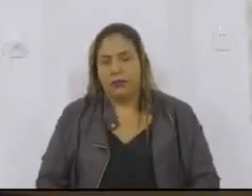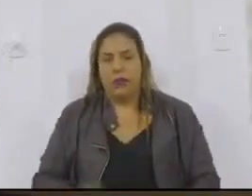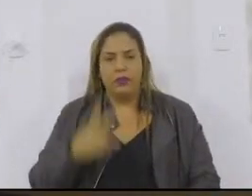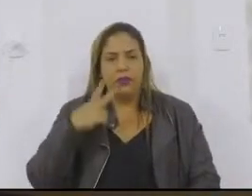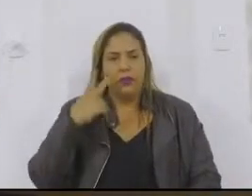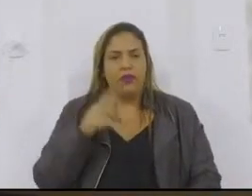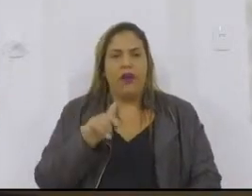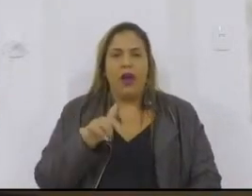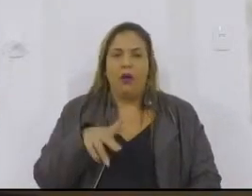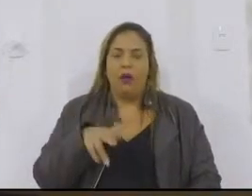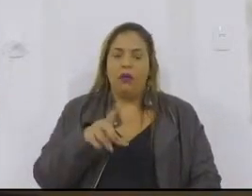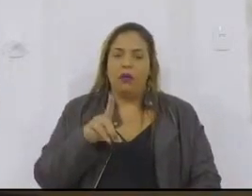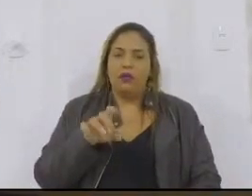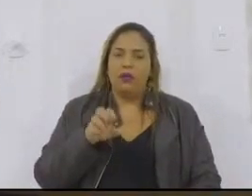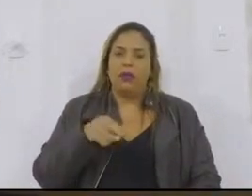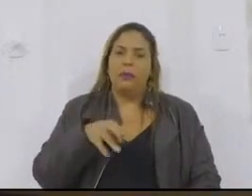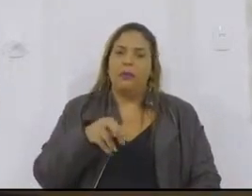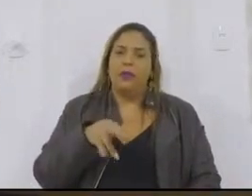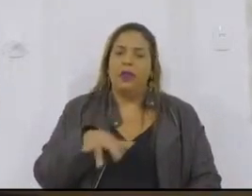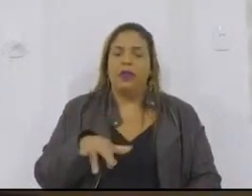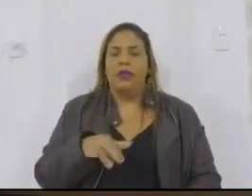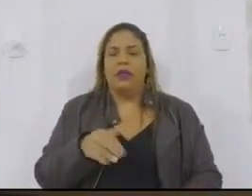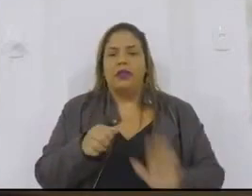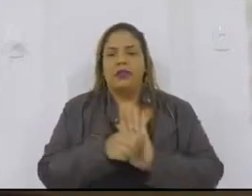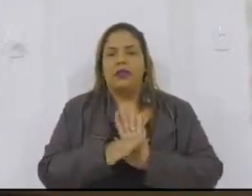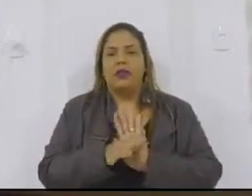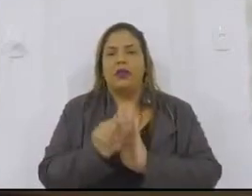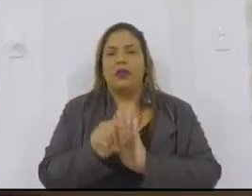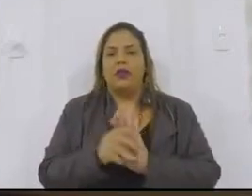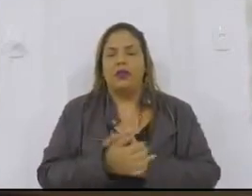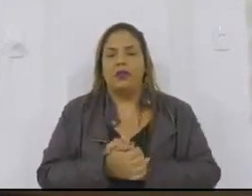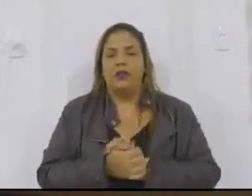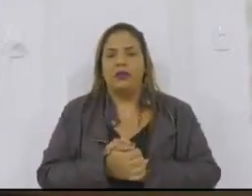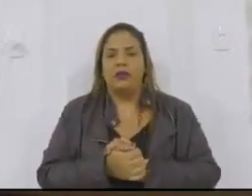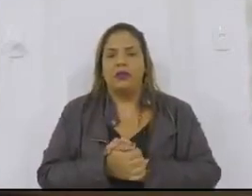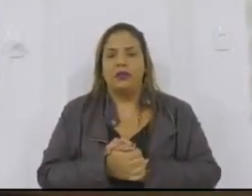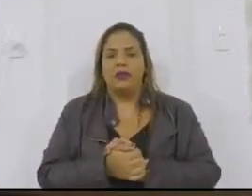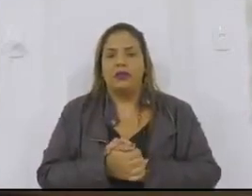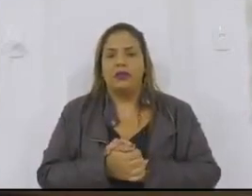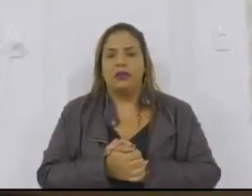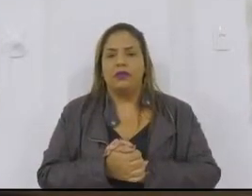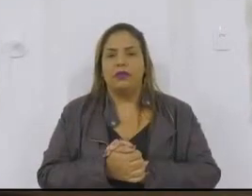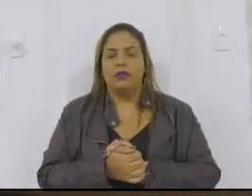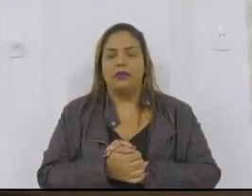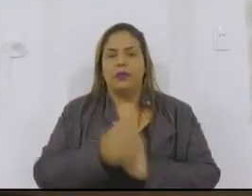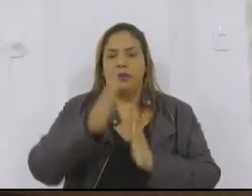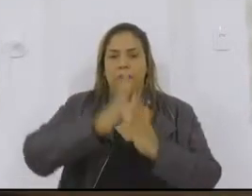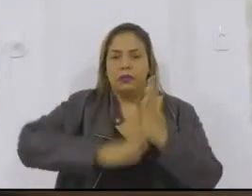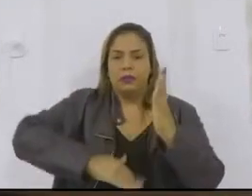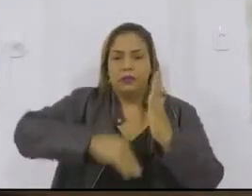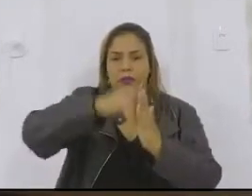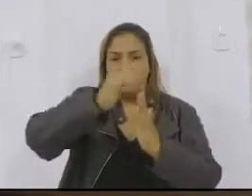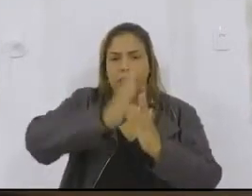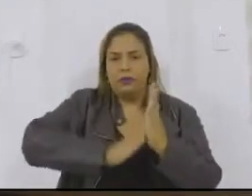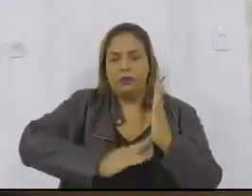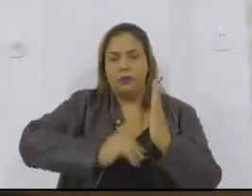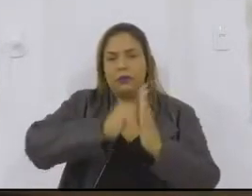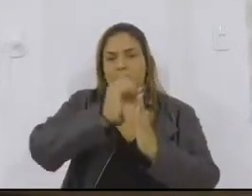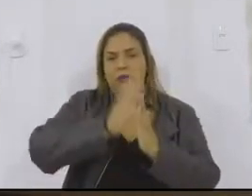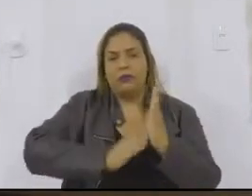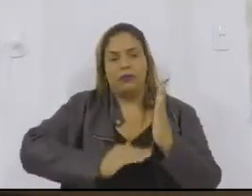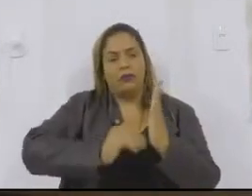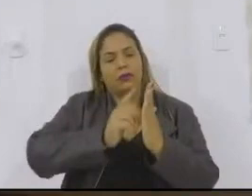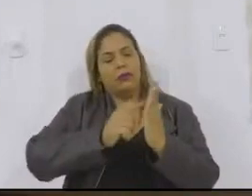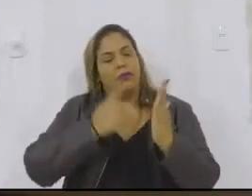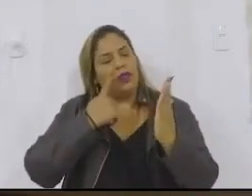Vereador Valdemir, indicando a revisão de pintura e posicionamento das placas de sinalização na